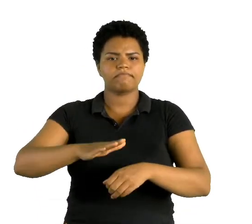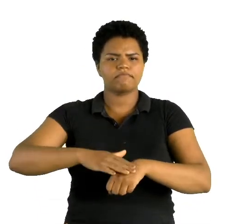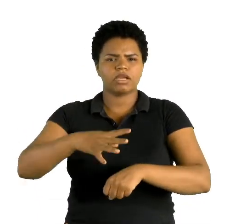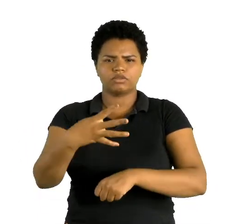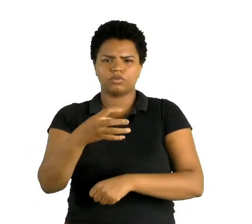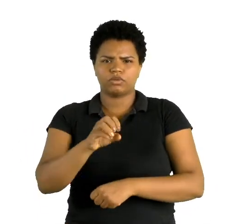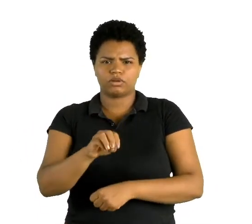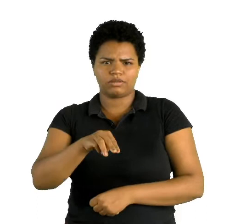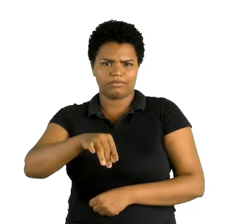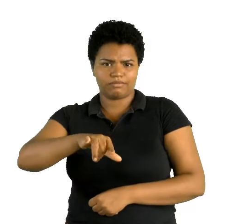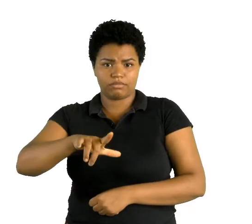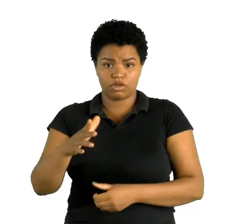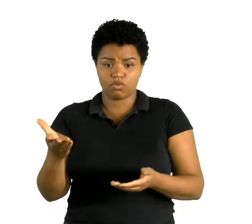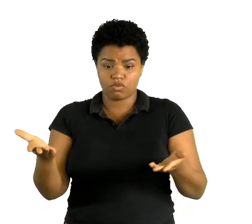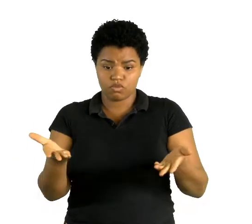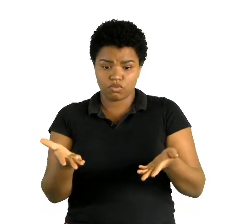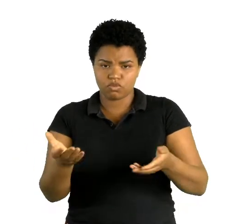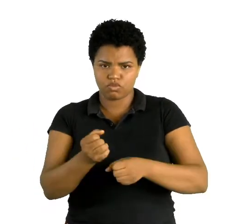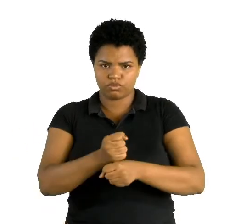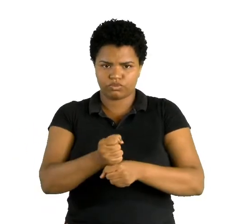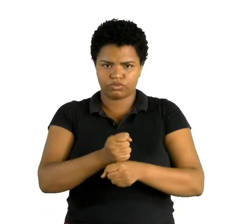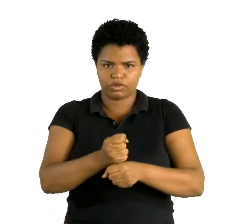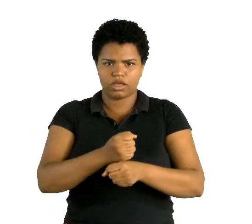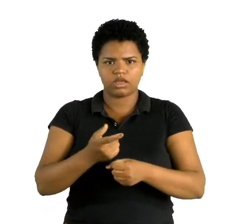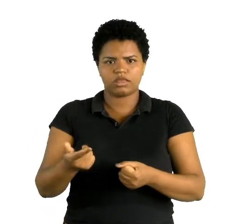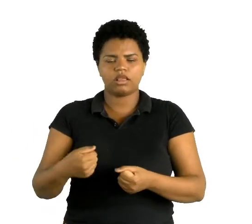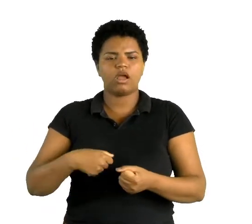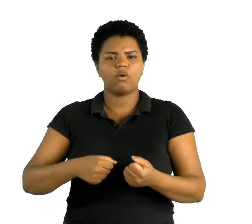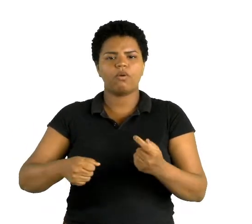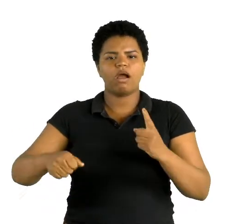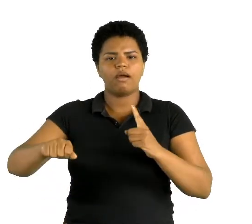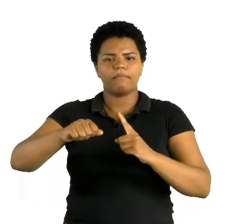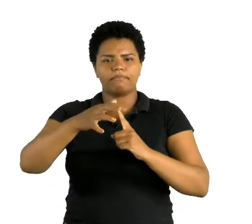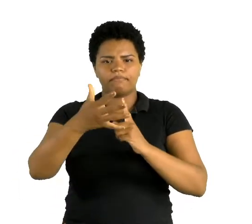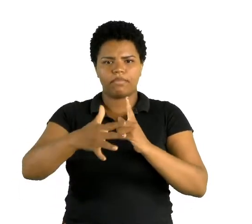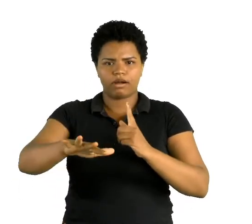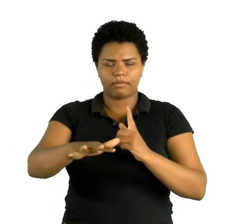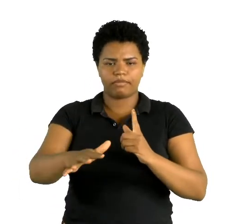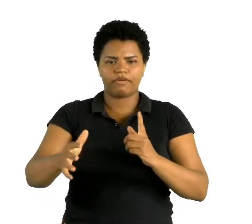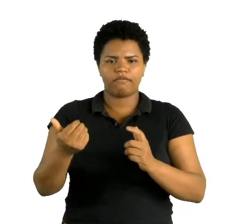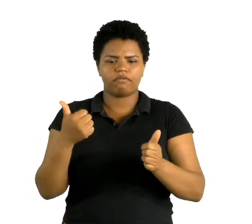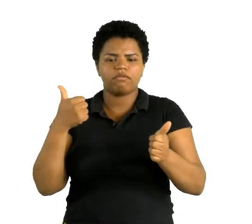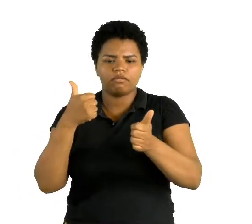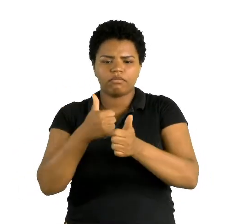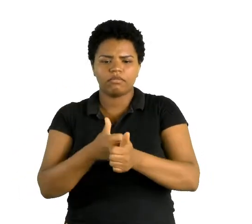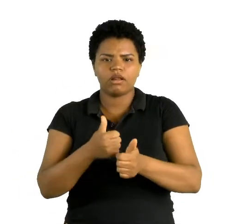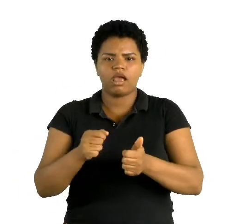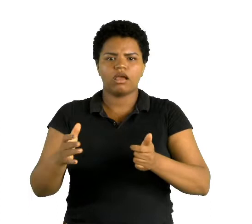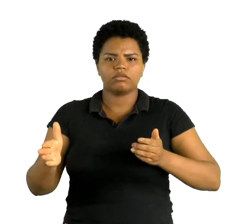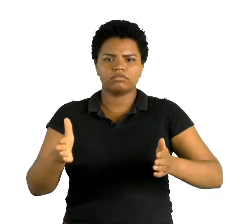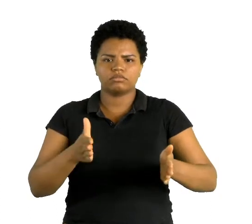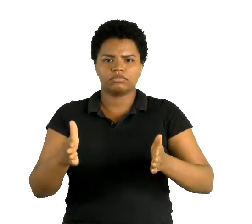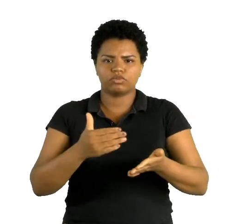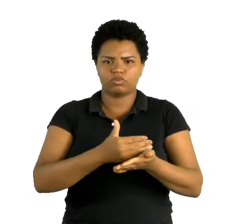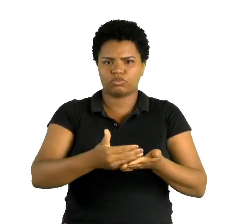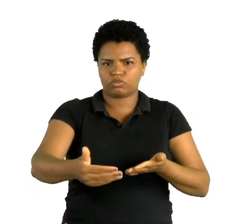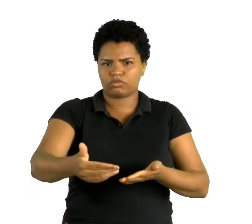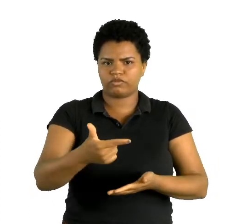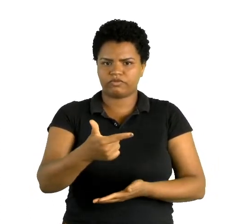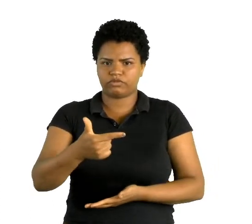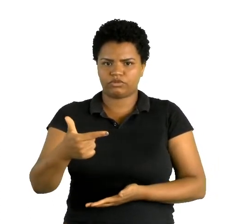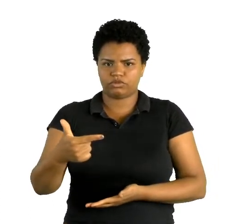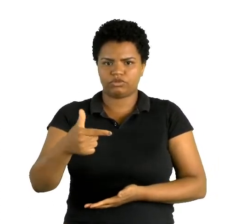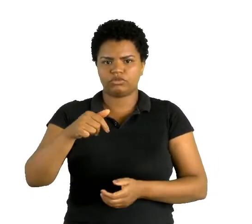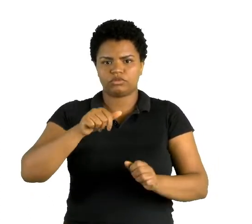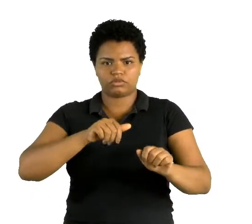Enquanto a primavera se aproxima, oficialmente a estação começa em 22 de setembro. Moradores